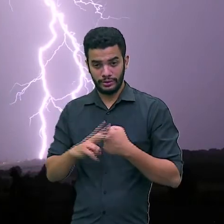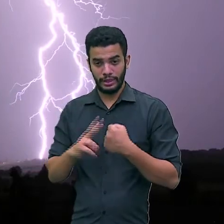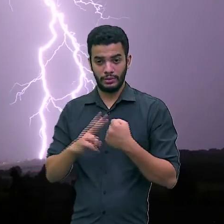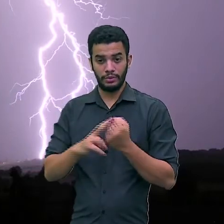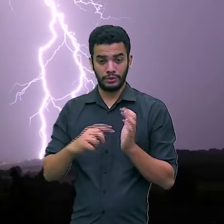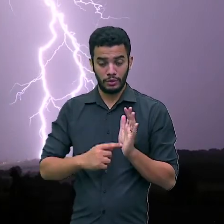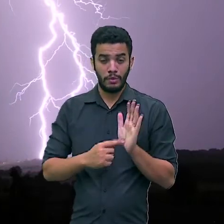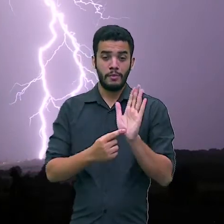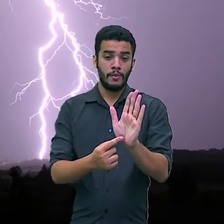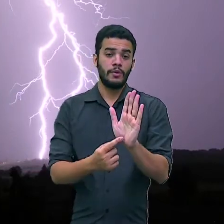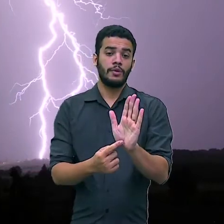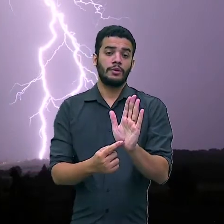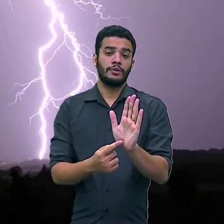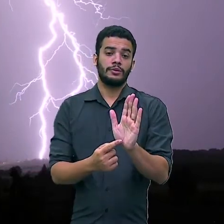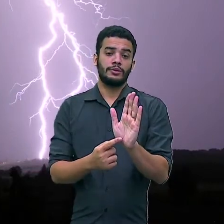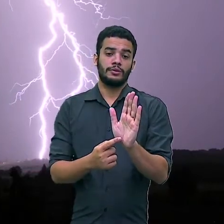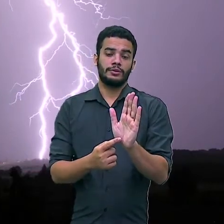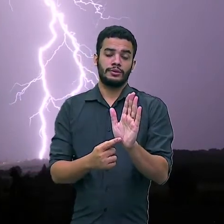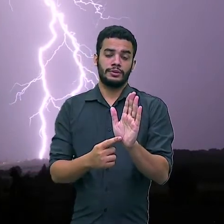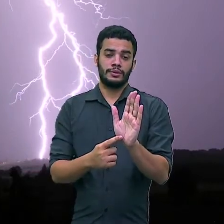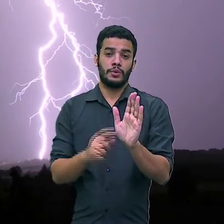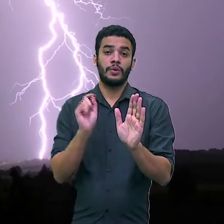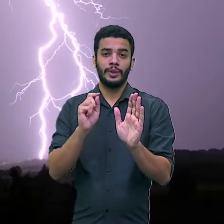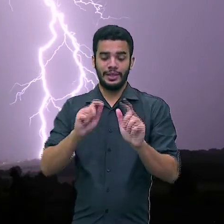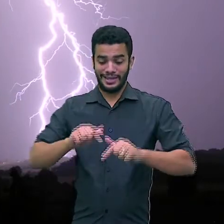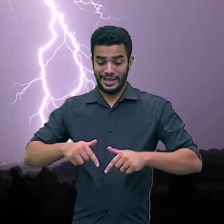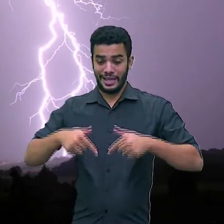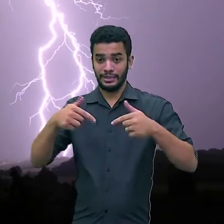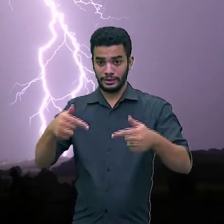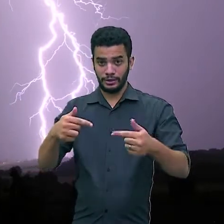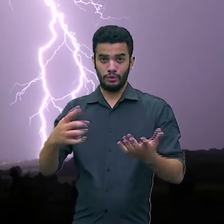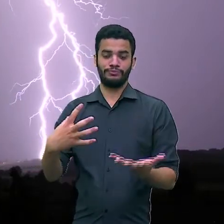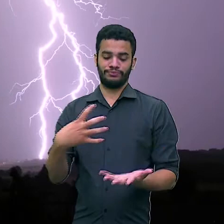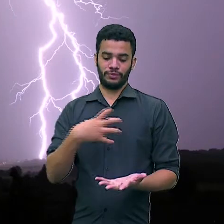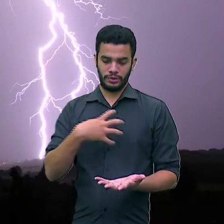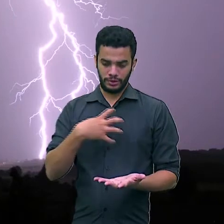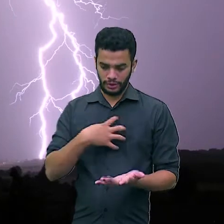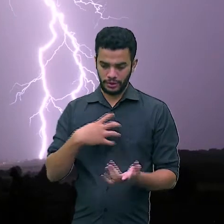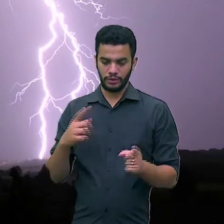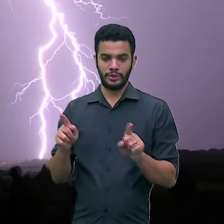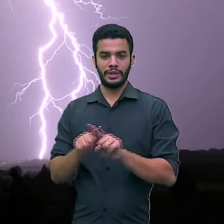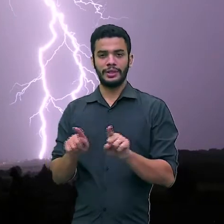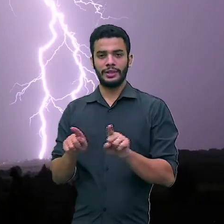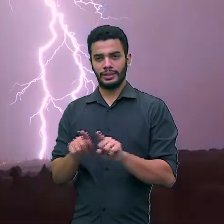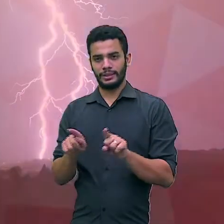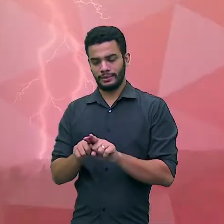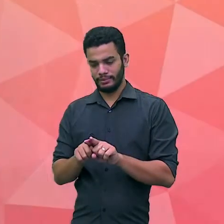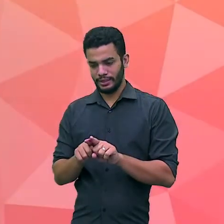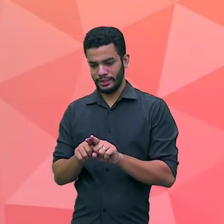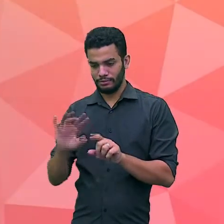o que mesmo? Indicam ação, estado ou fenômeno da natureza.